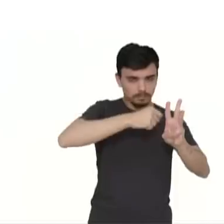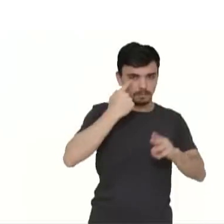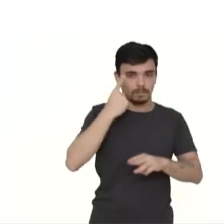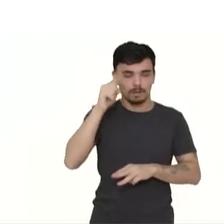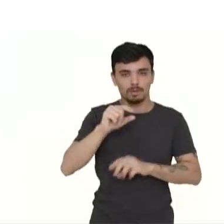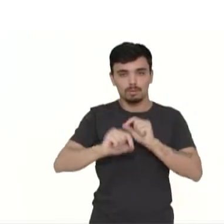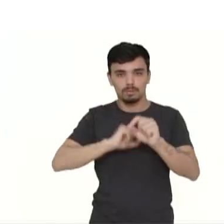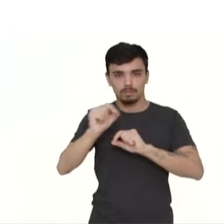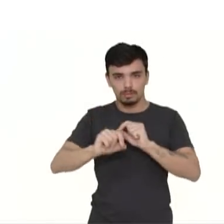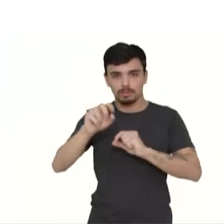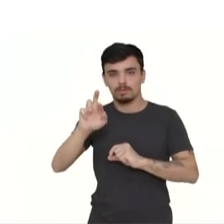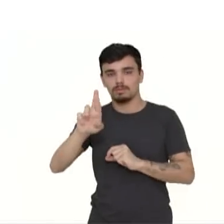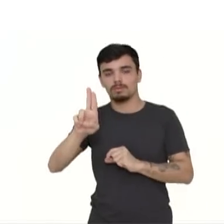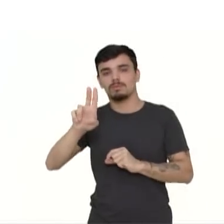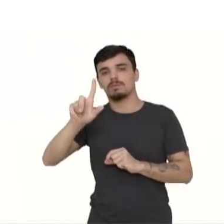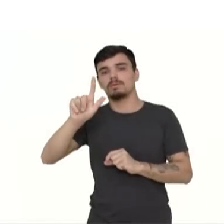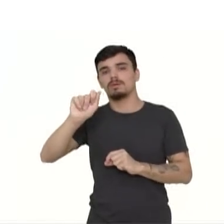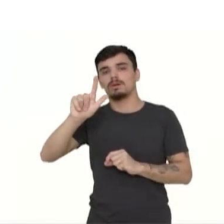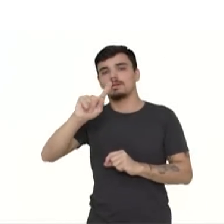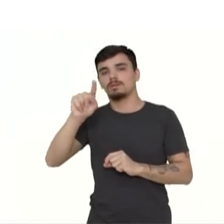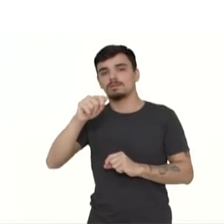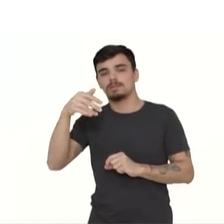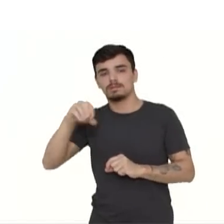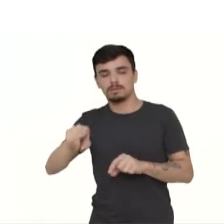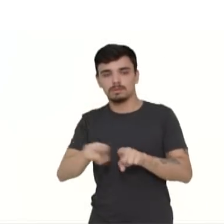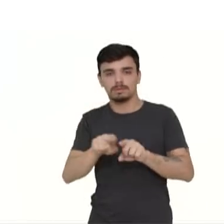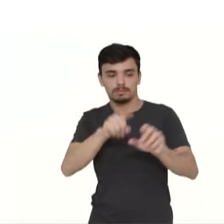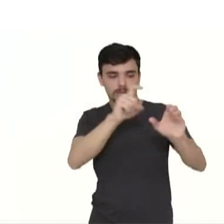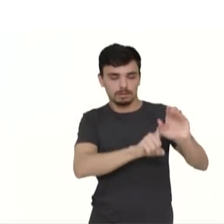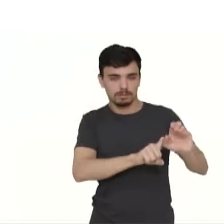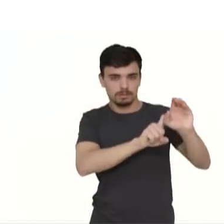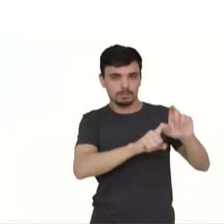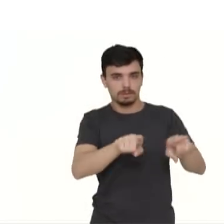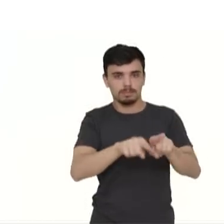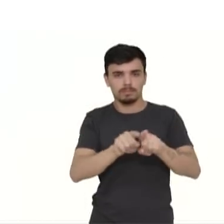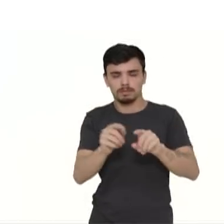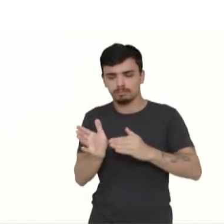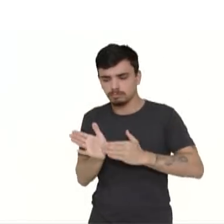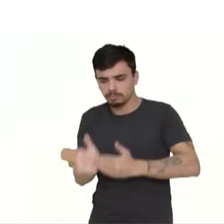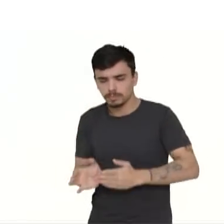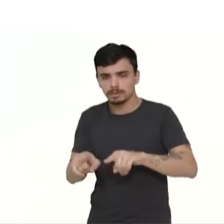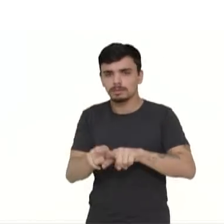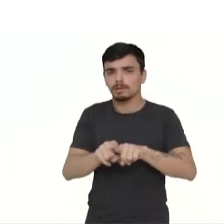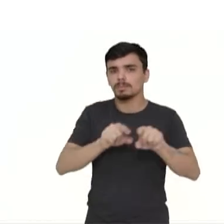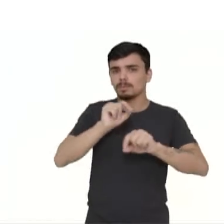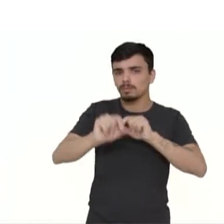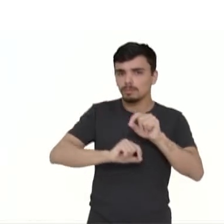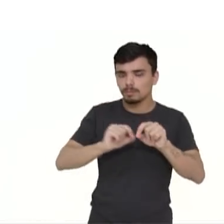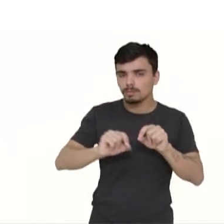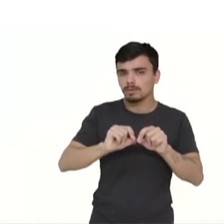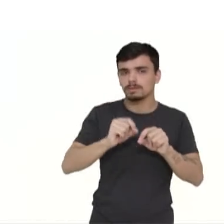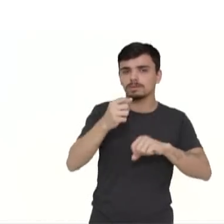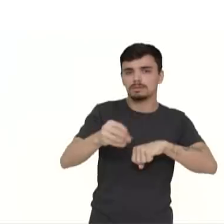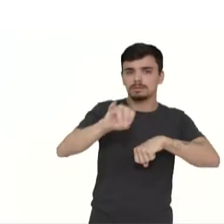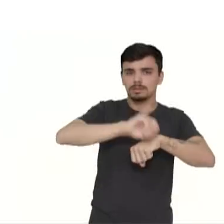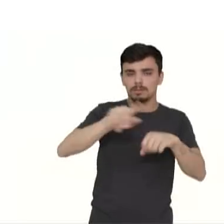a ruralização, as relações de dependência e fidelidade, a descentralização do poder